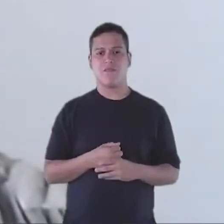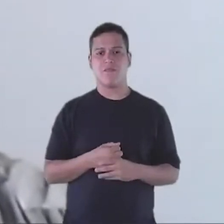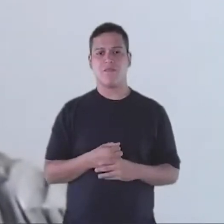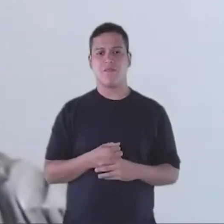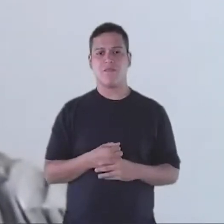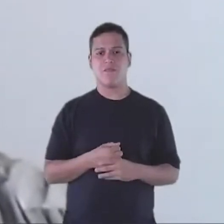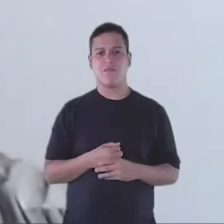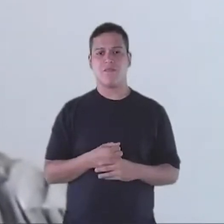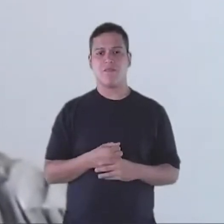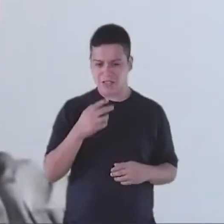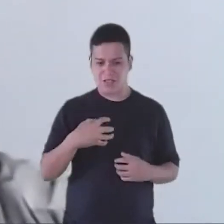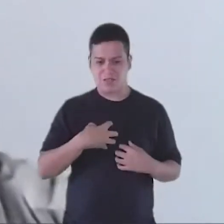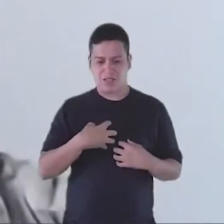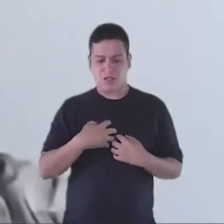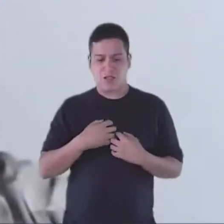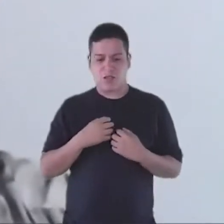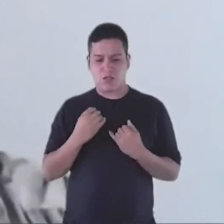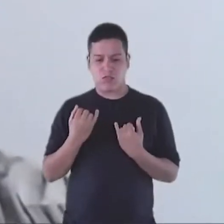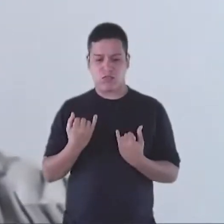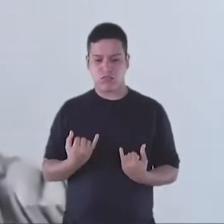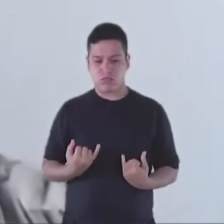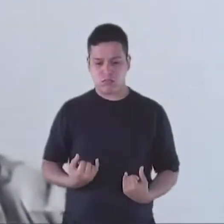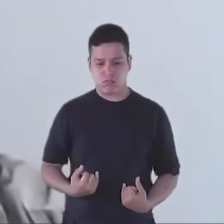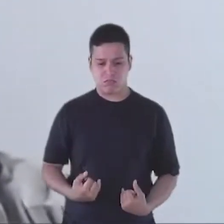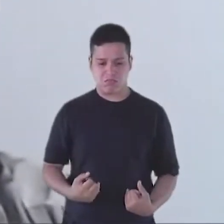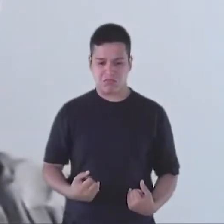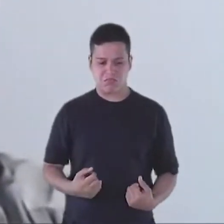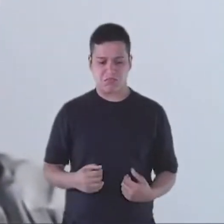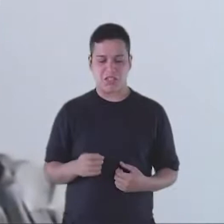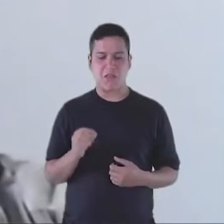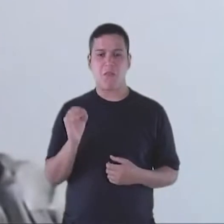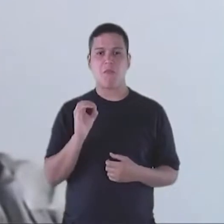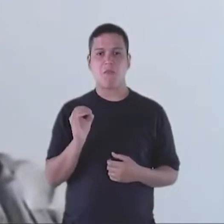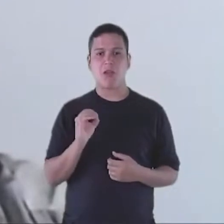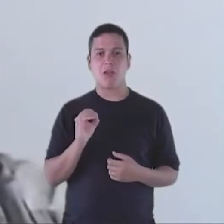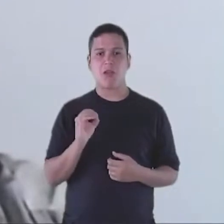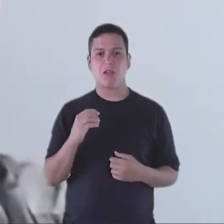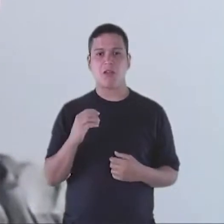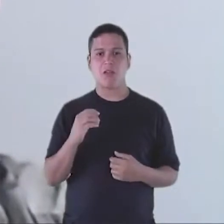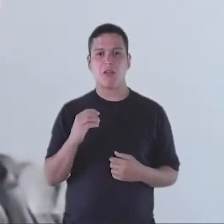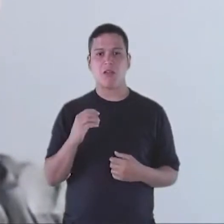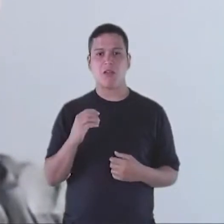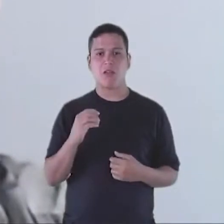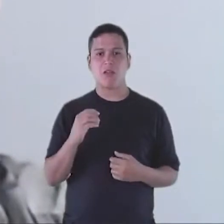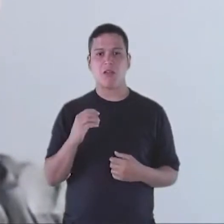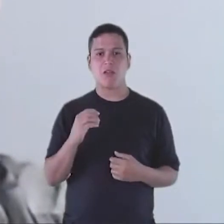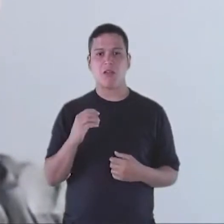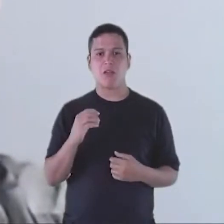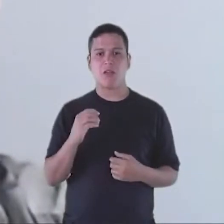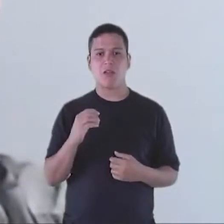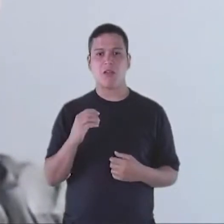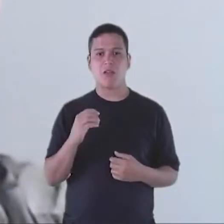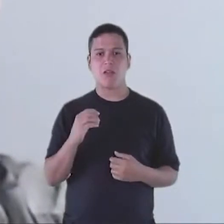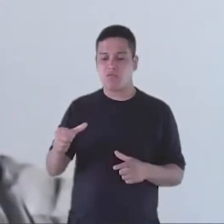esvaziar, nenhum lugar para ir, nem para